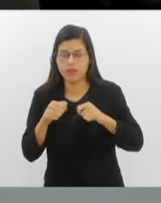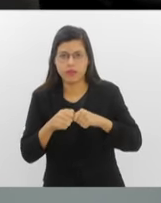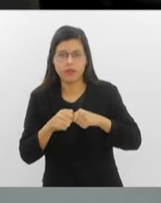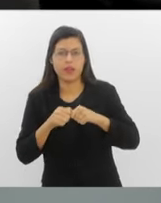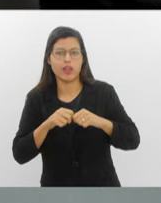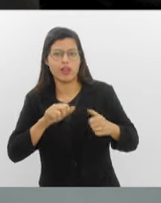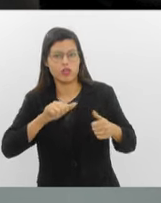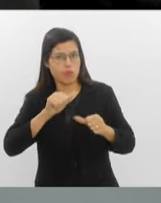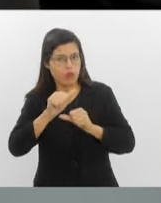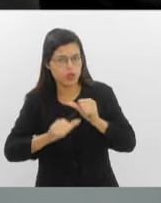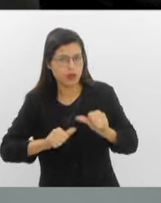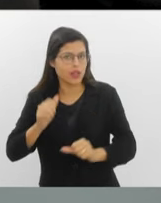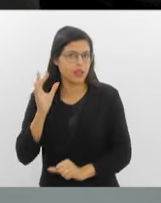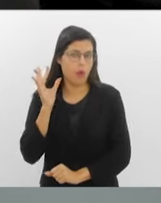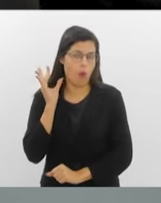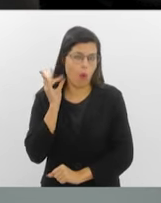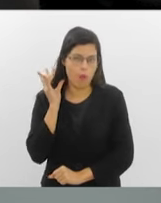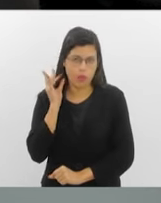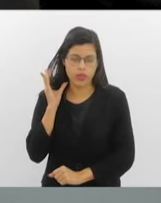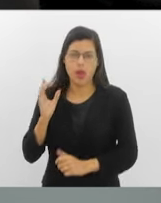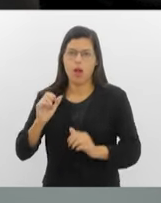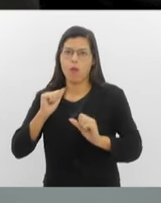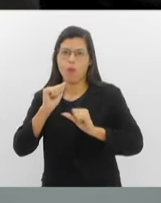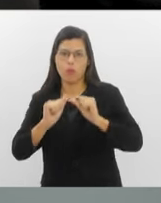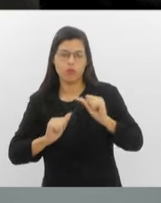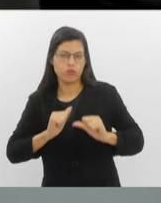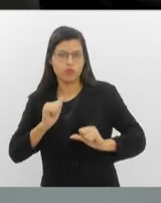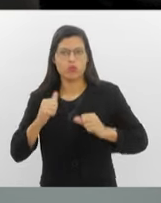modificação hormonal, mesmo tendo perdido no seu corpo